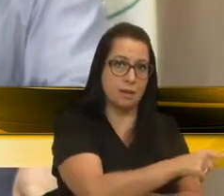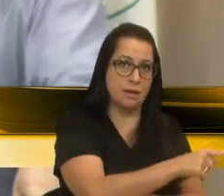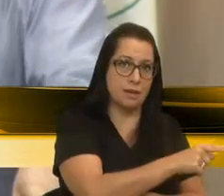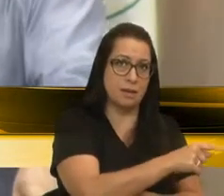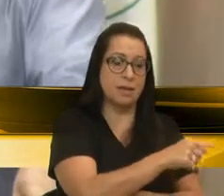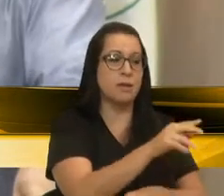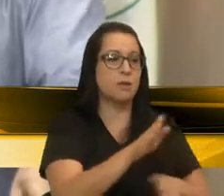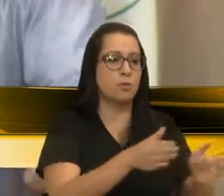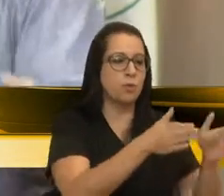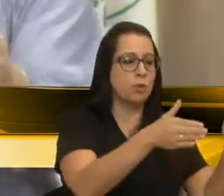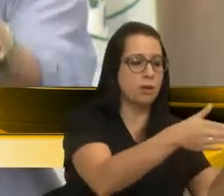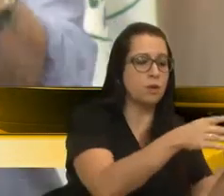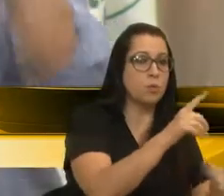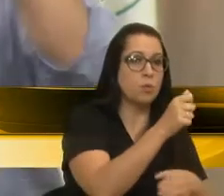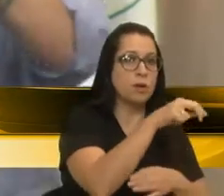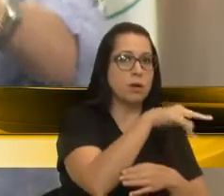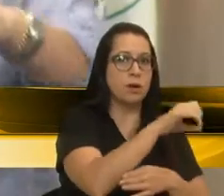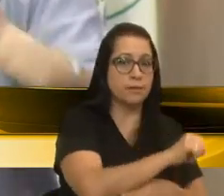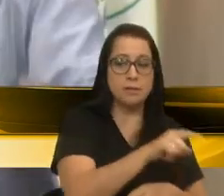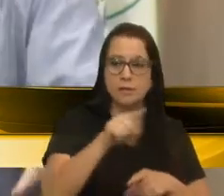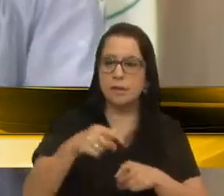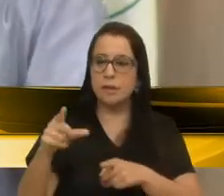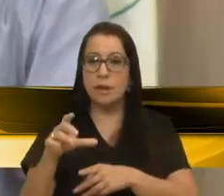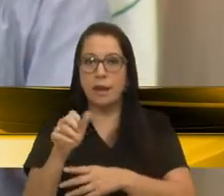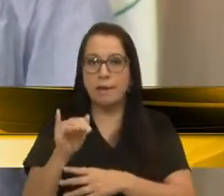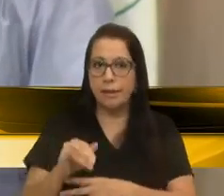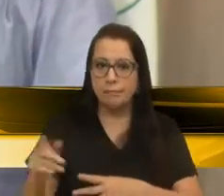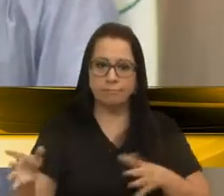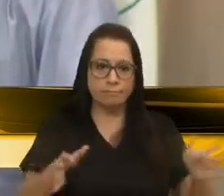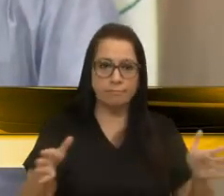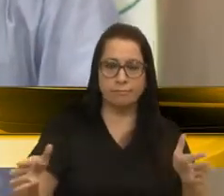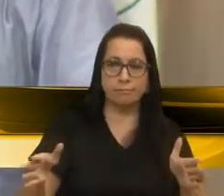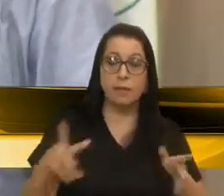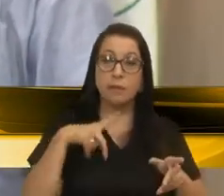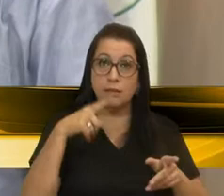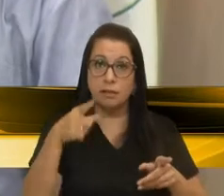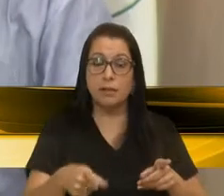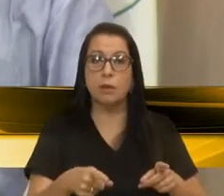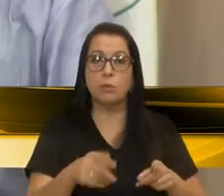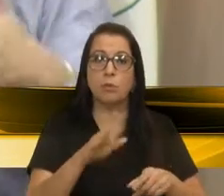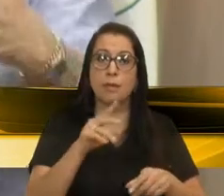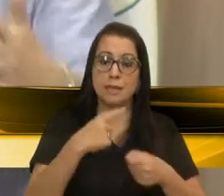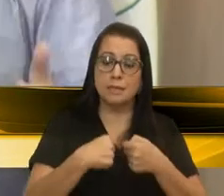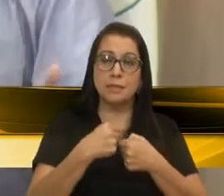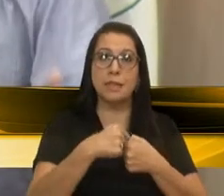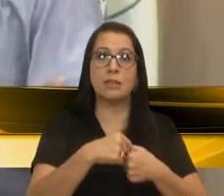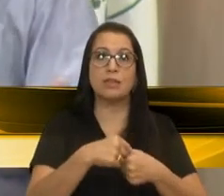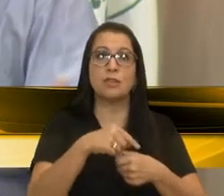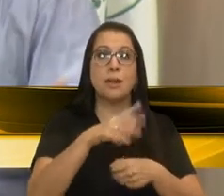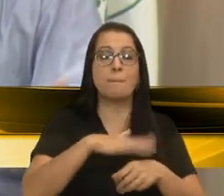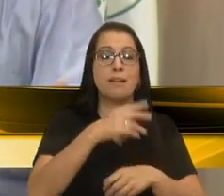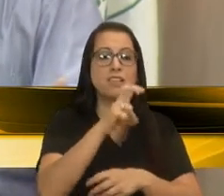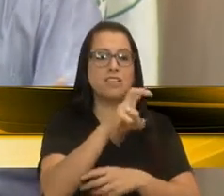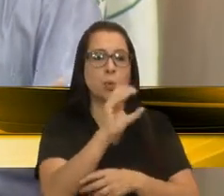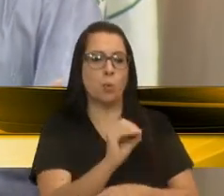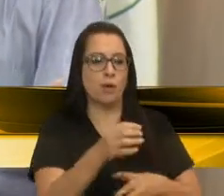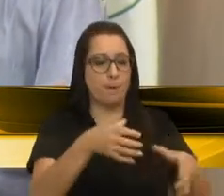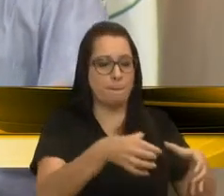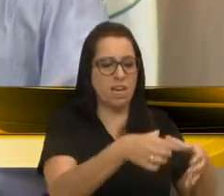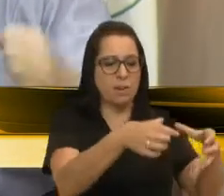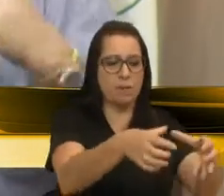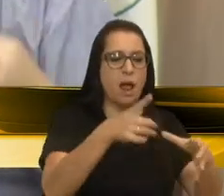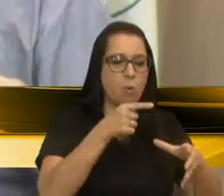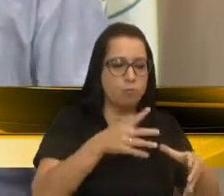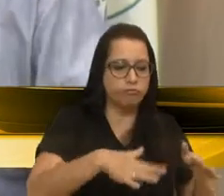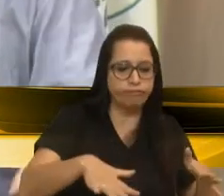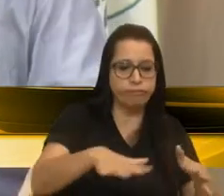do Rio Caí. Só que na cidade nós temos mais de 50 microbacias. E